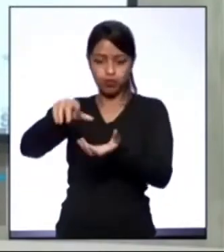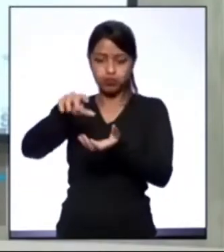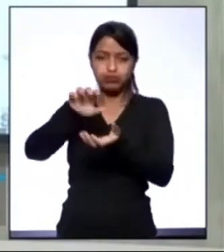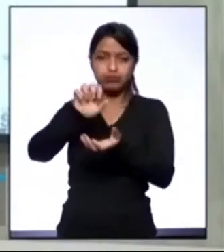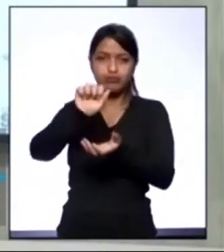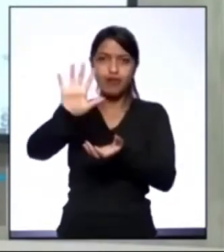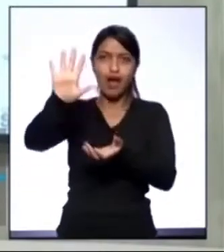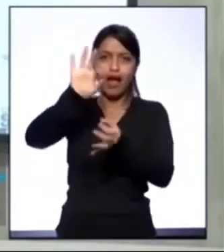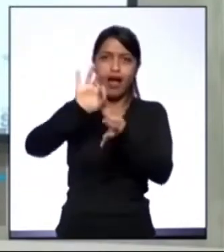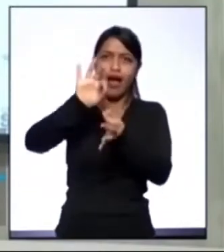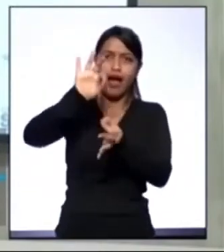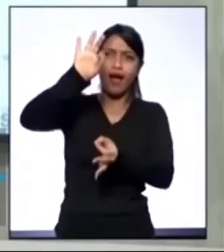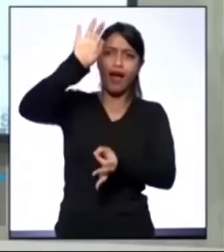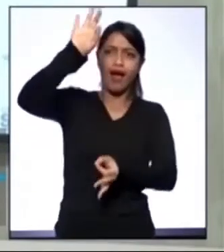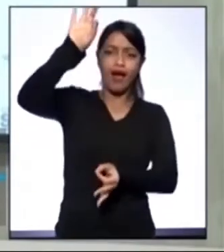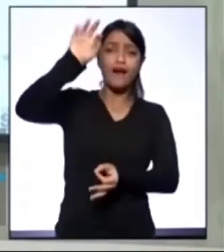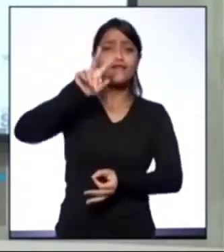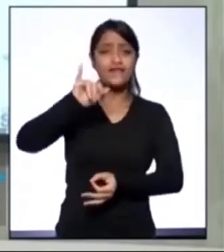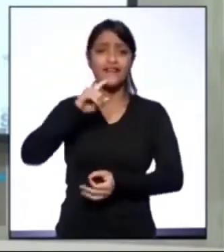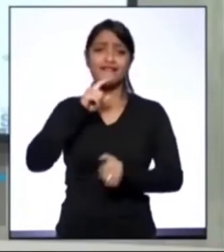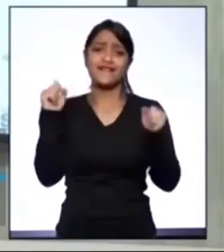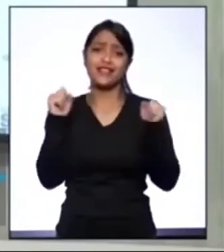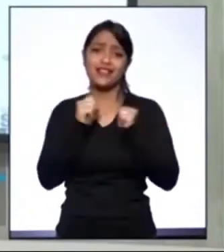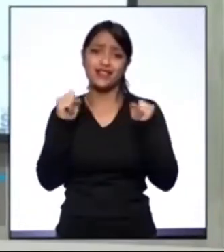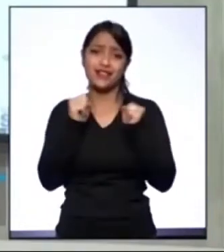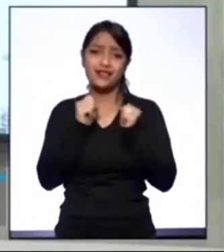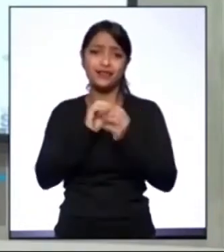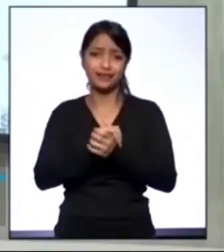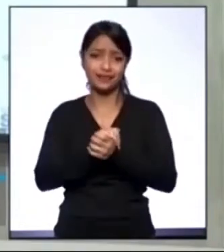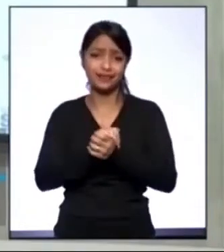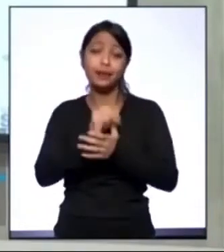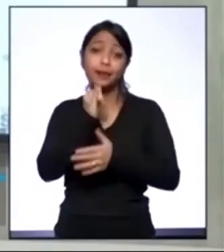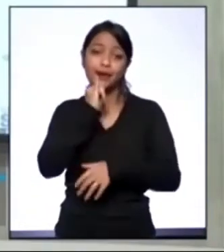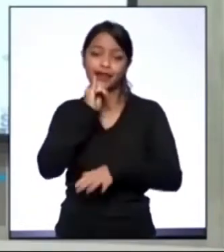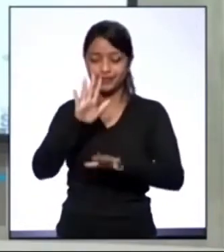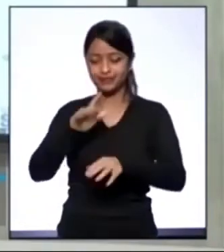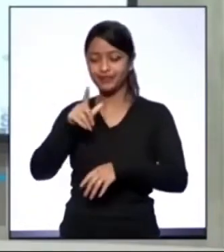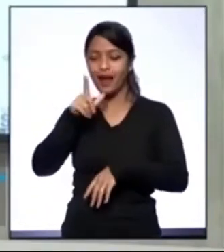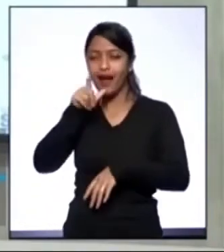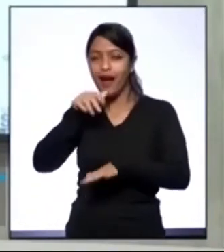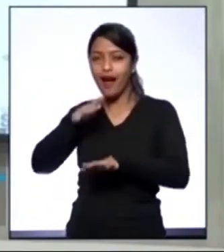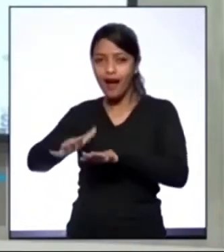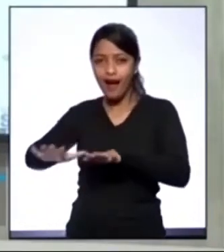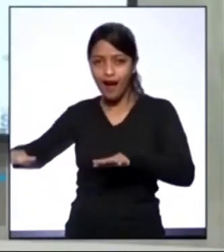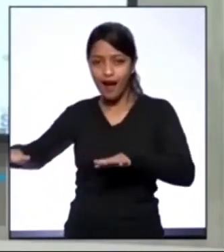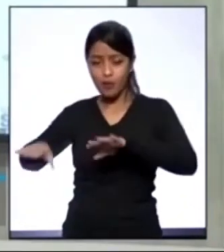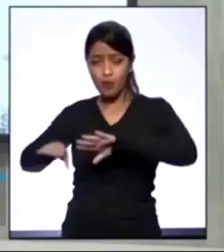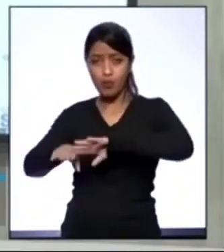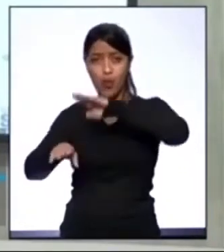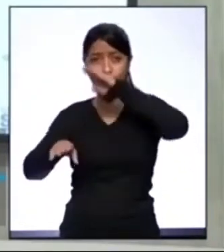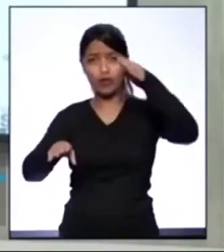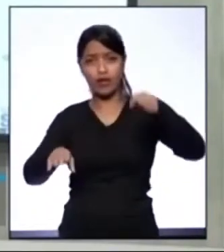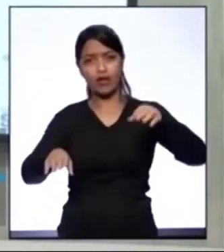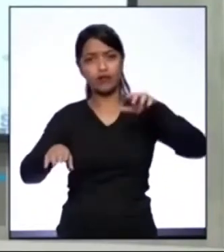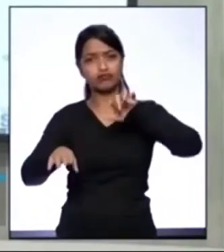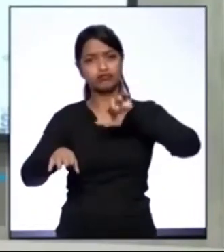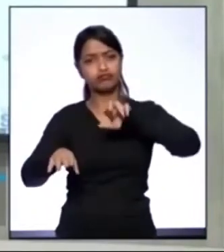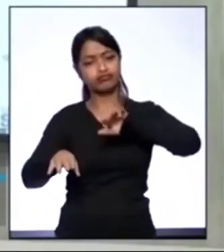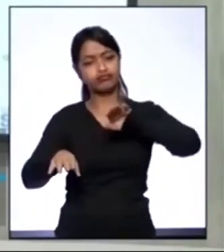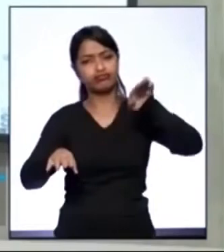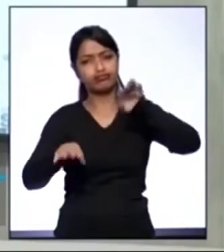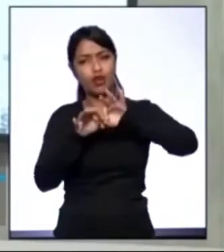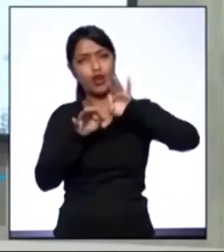atmosfera é muito maior no nível do mar do que em altitude. E nesse caso, como há